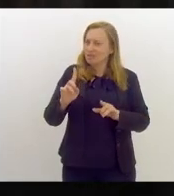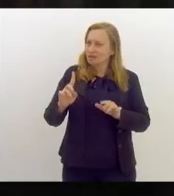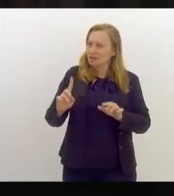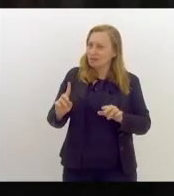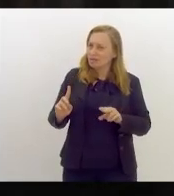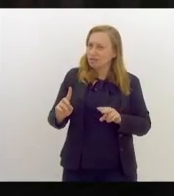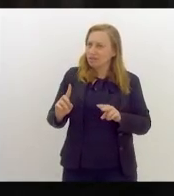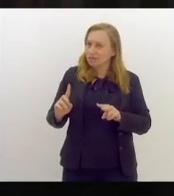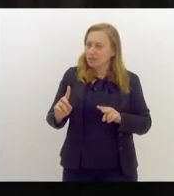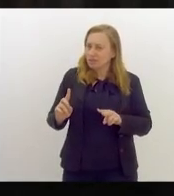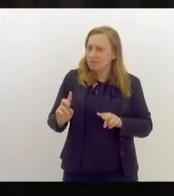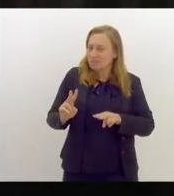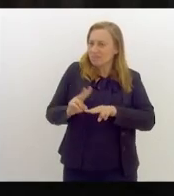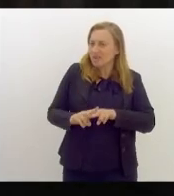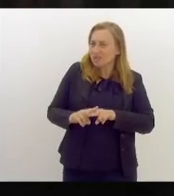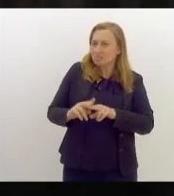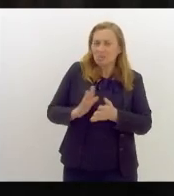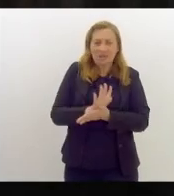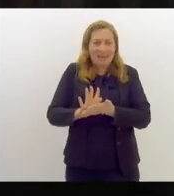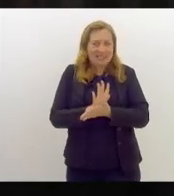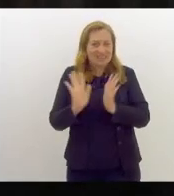por poder nenhum